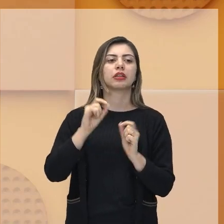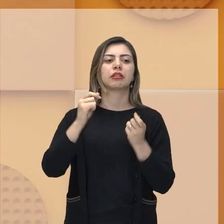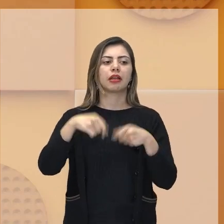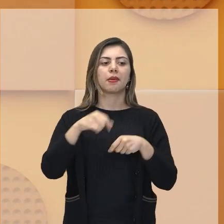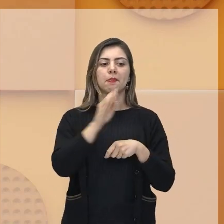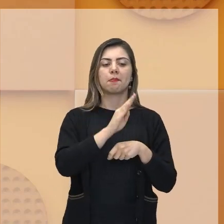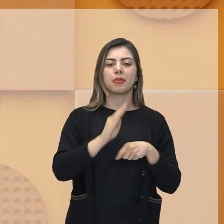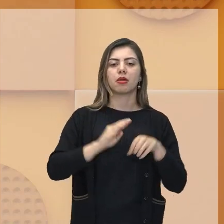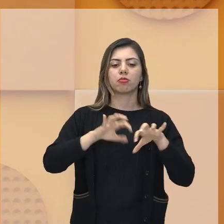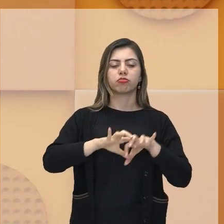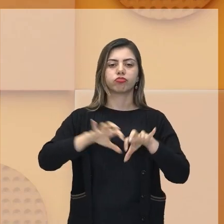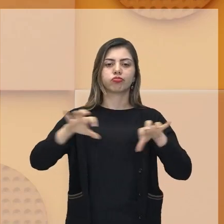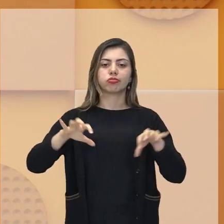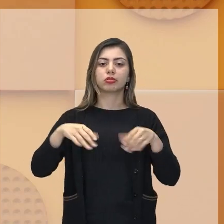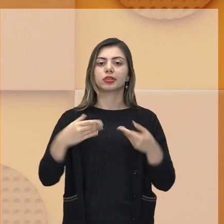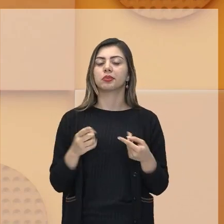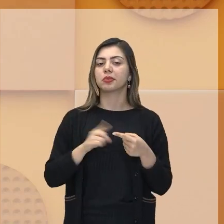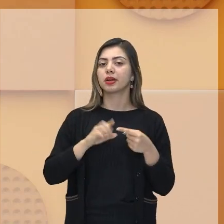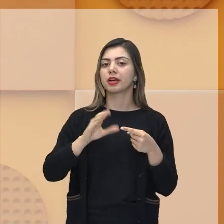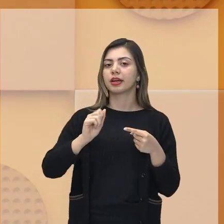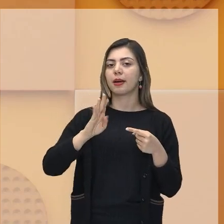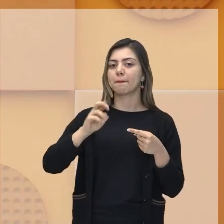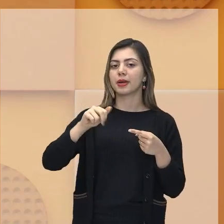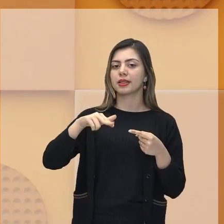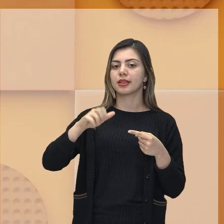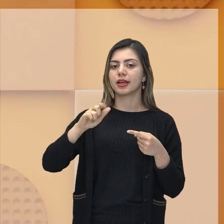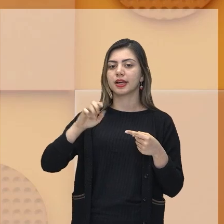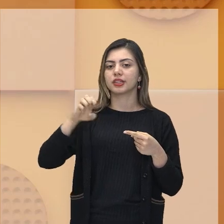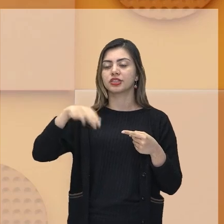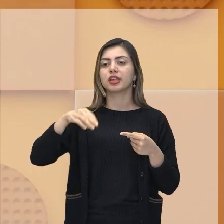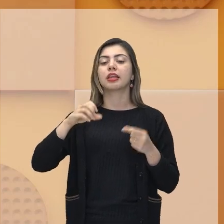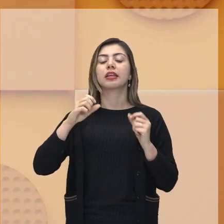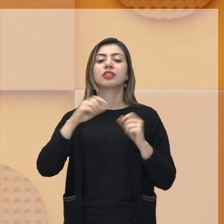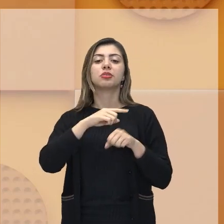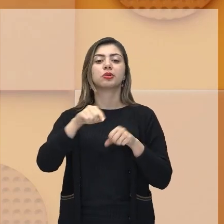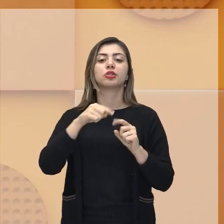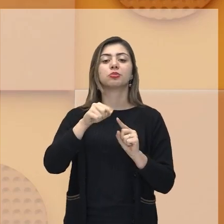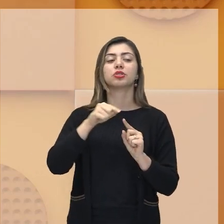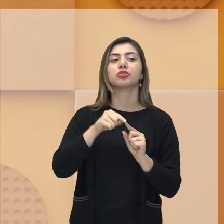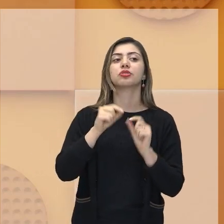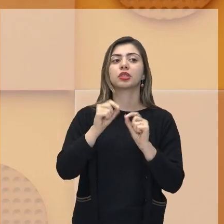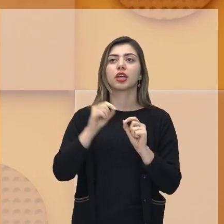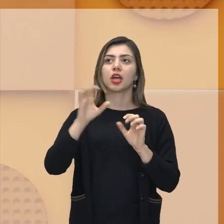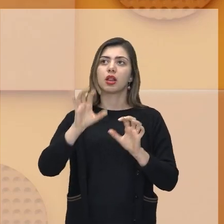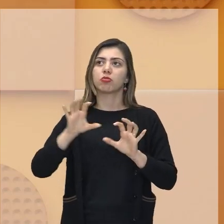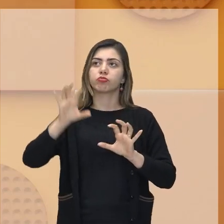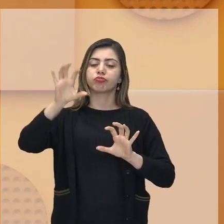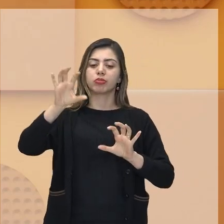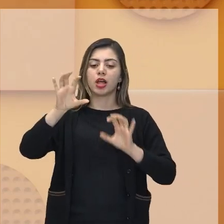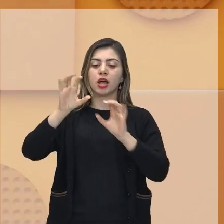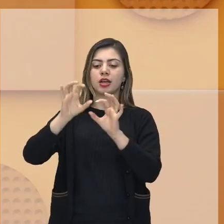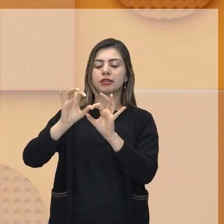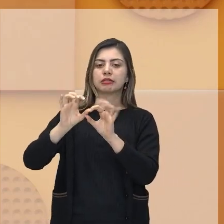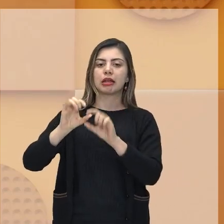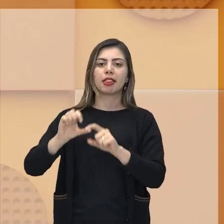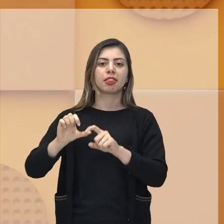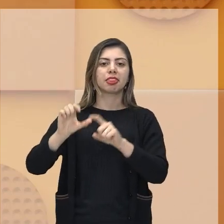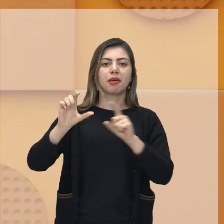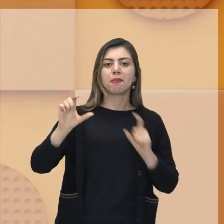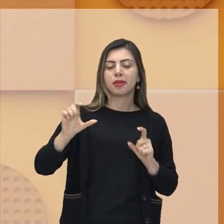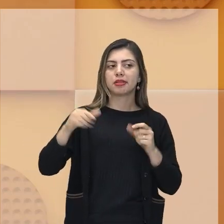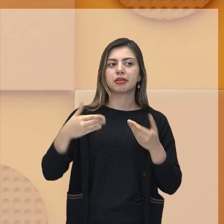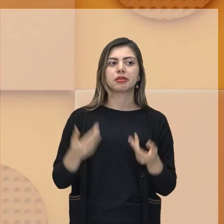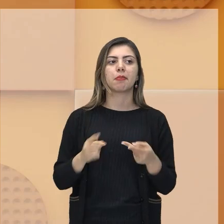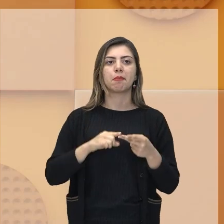A cabanagem tinha o cunho ali de separar as províncias do norte do restante do Brasil, a farroupilha, a